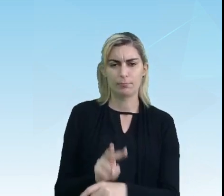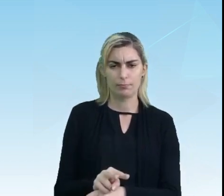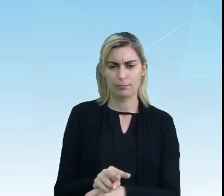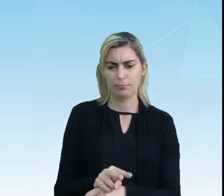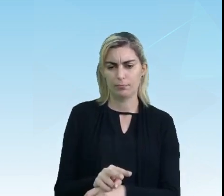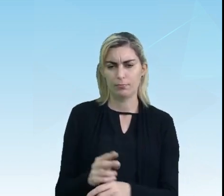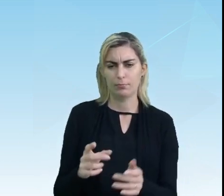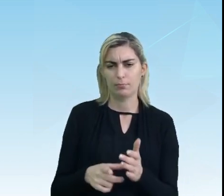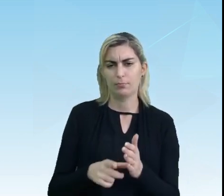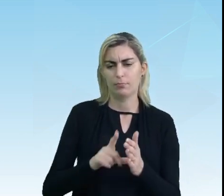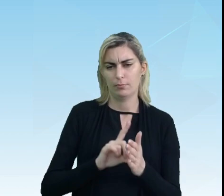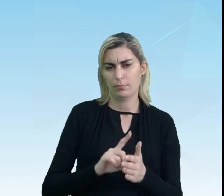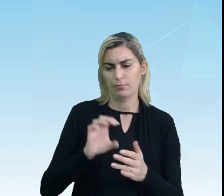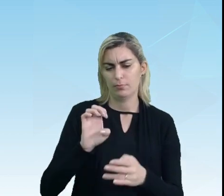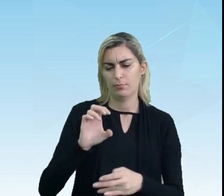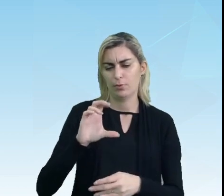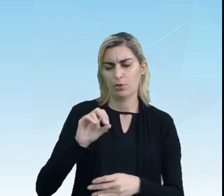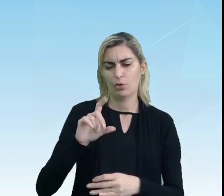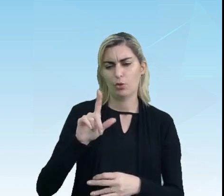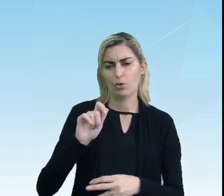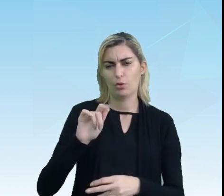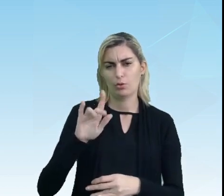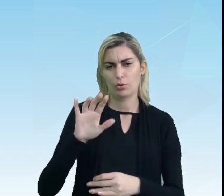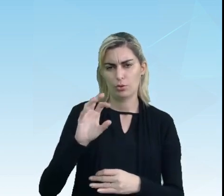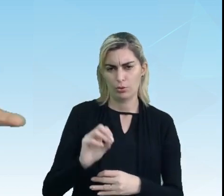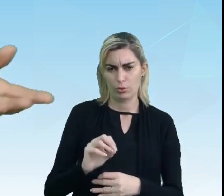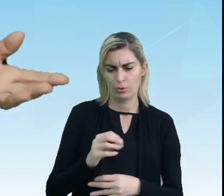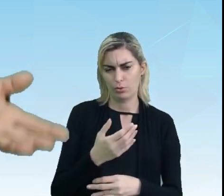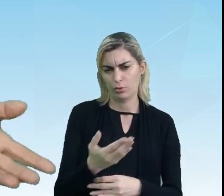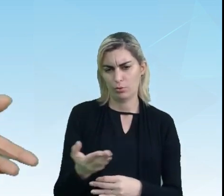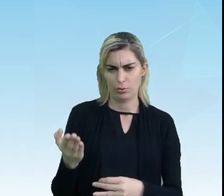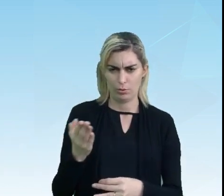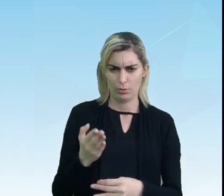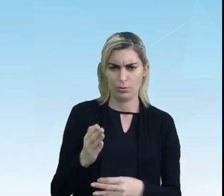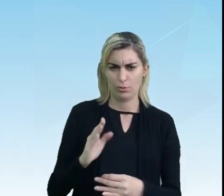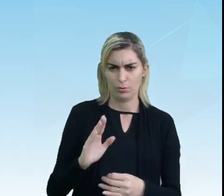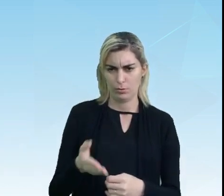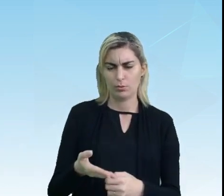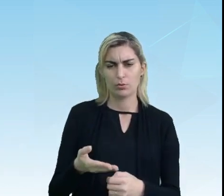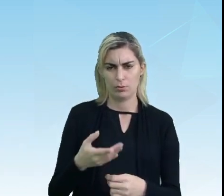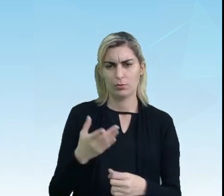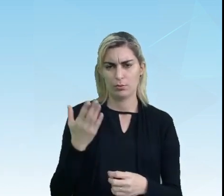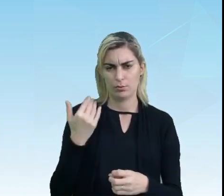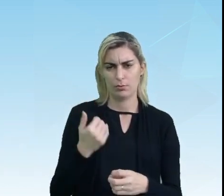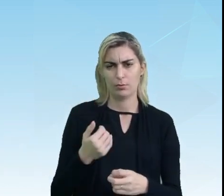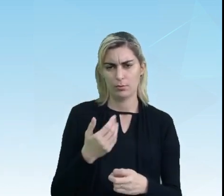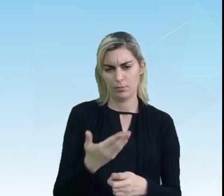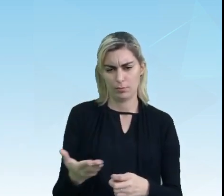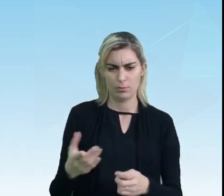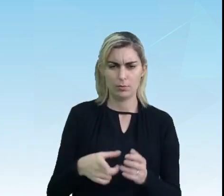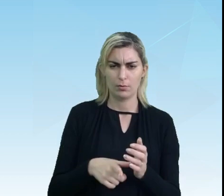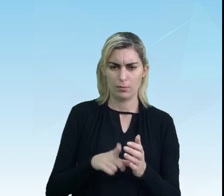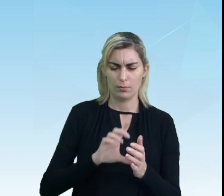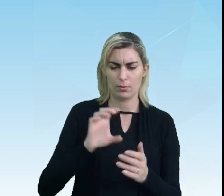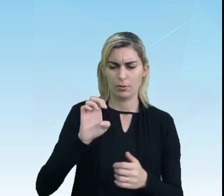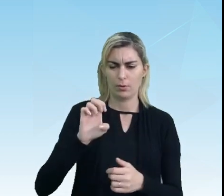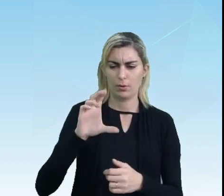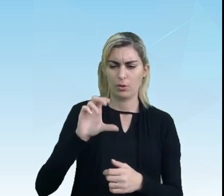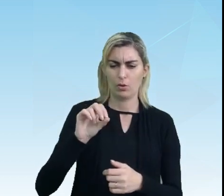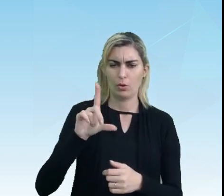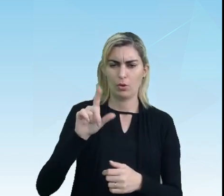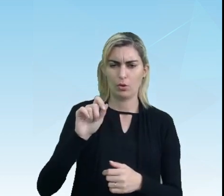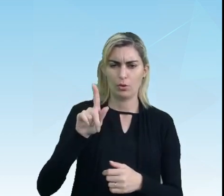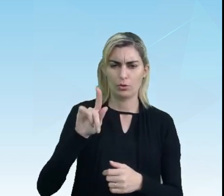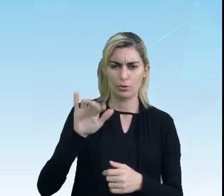é antiecológico por essência, vê? Daí já tiresse, já dá sabendo, né, gente? Antiecológico por